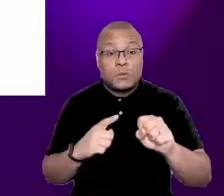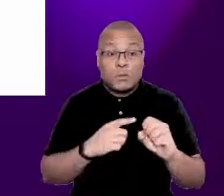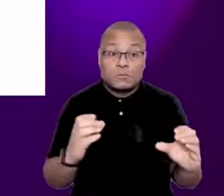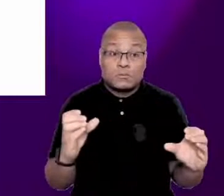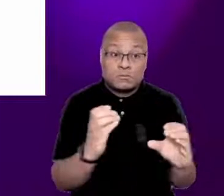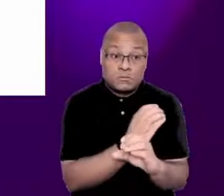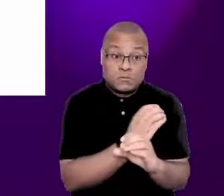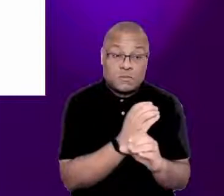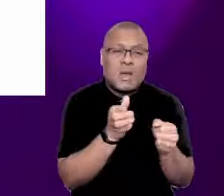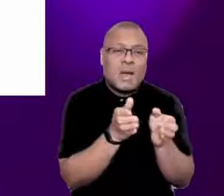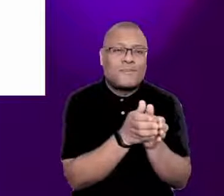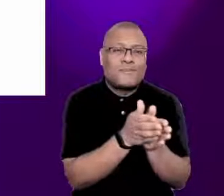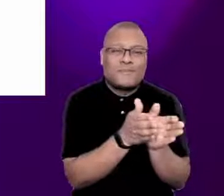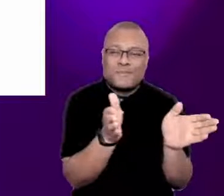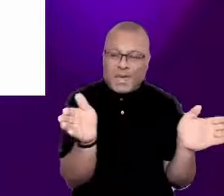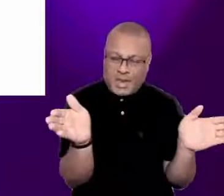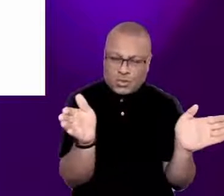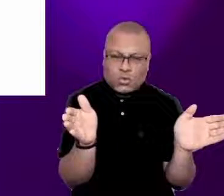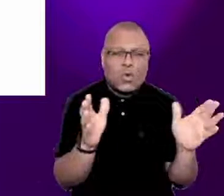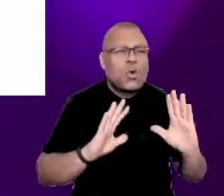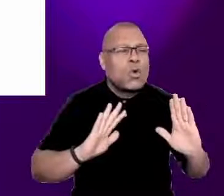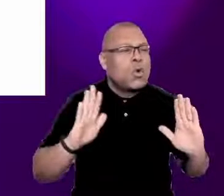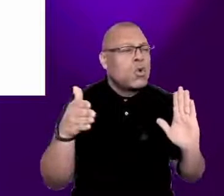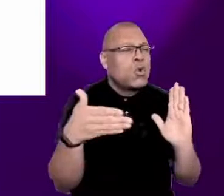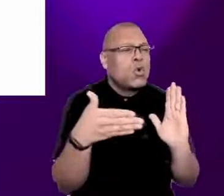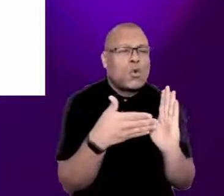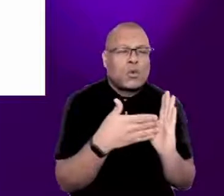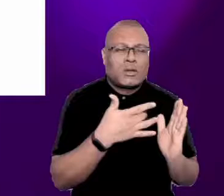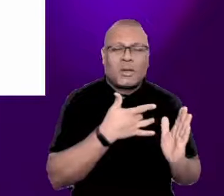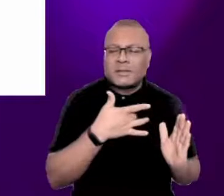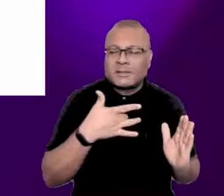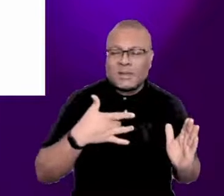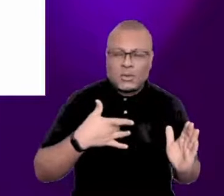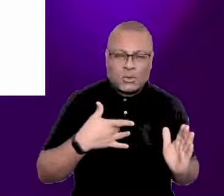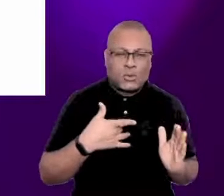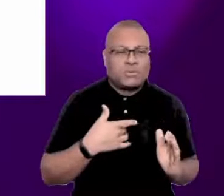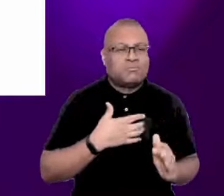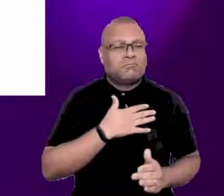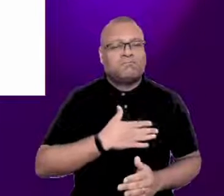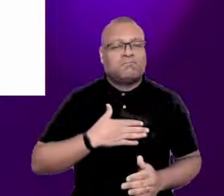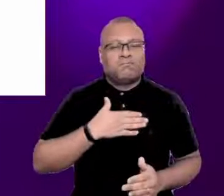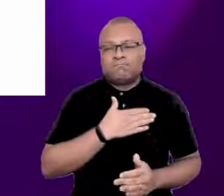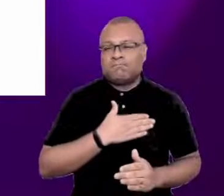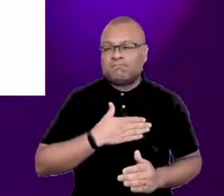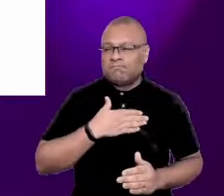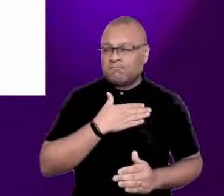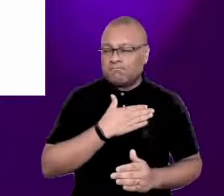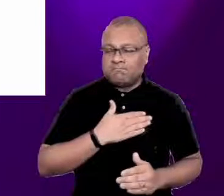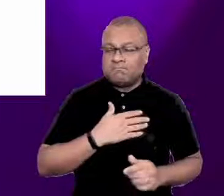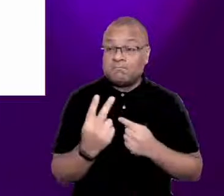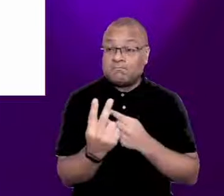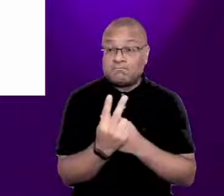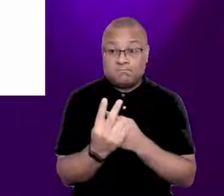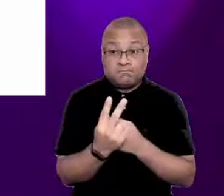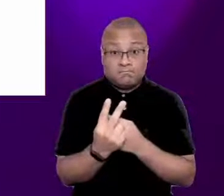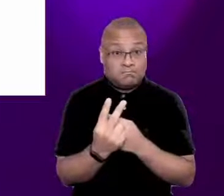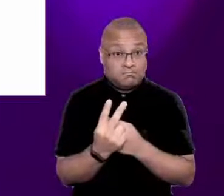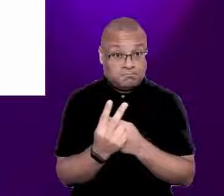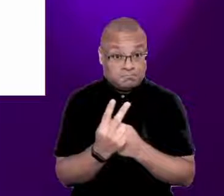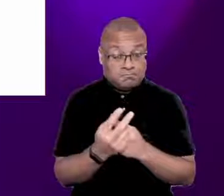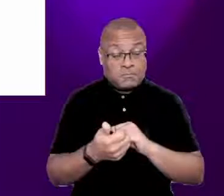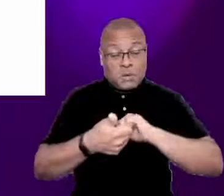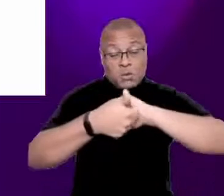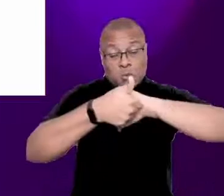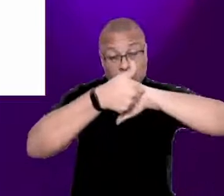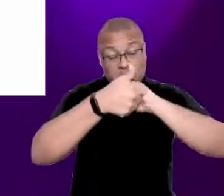mais gerais e que se aplicam a todas as condições de saúde, então bem-estar, manutenção, condição, qualidade de